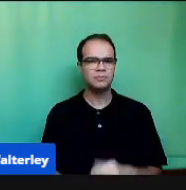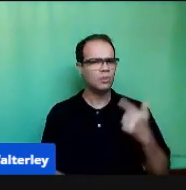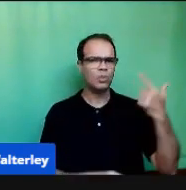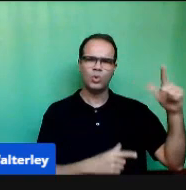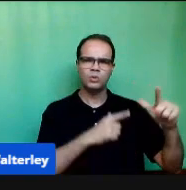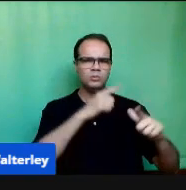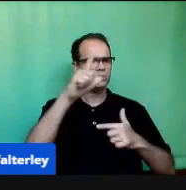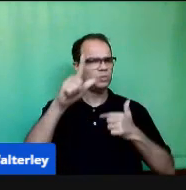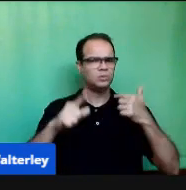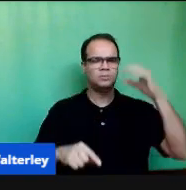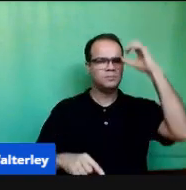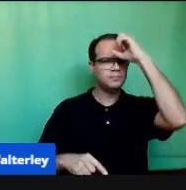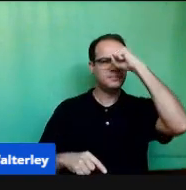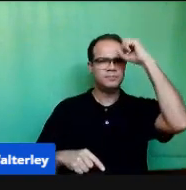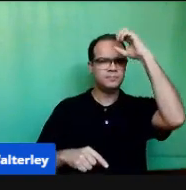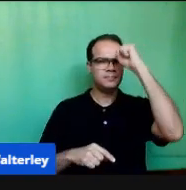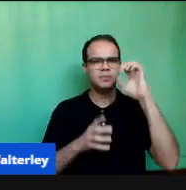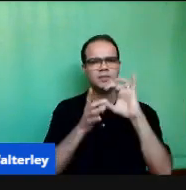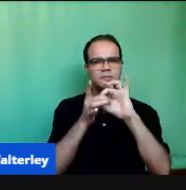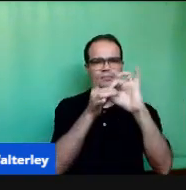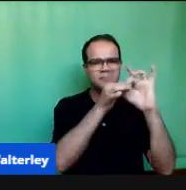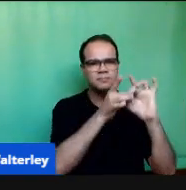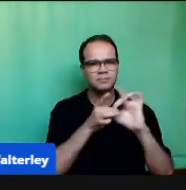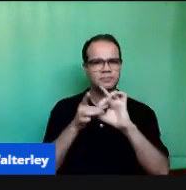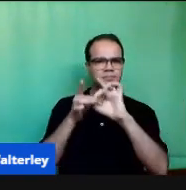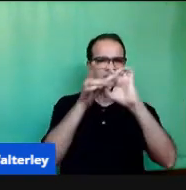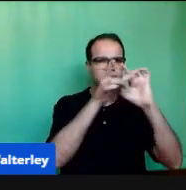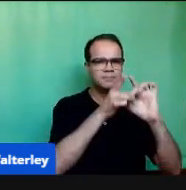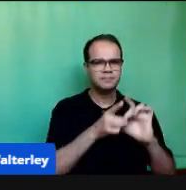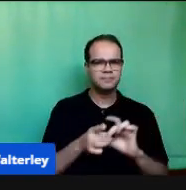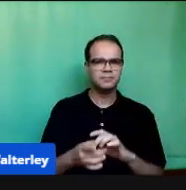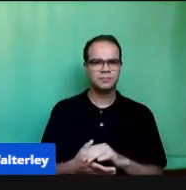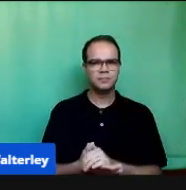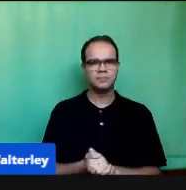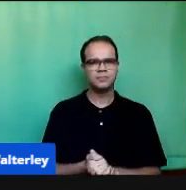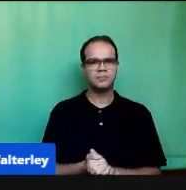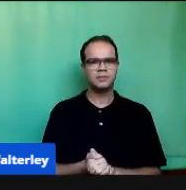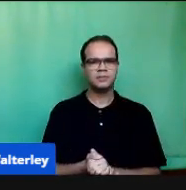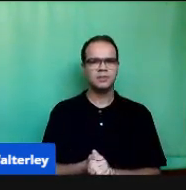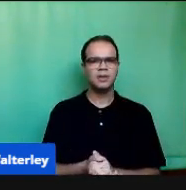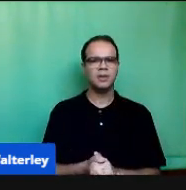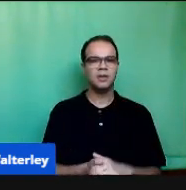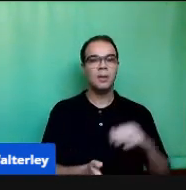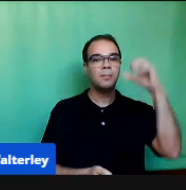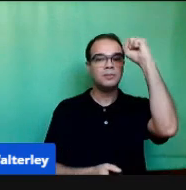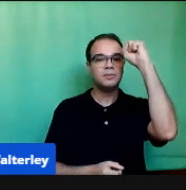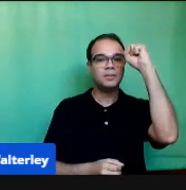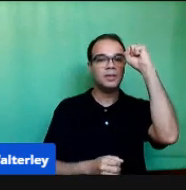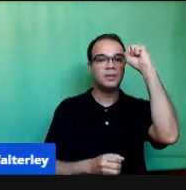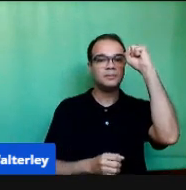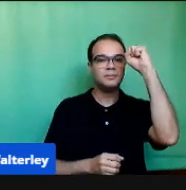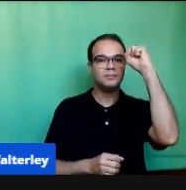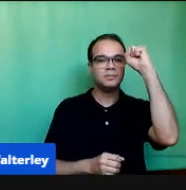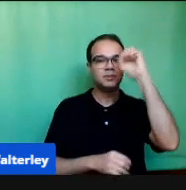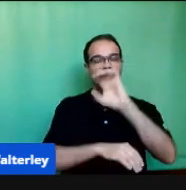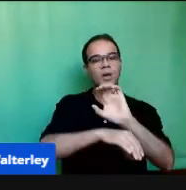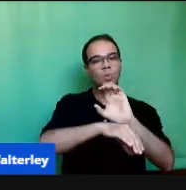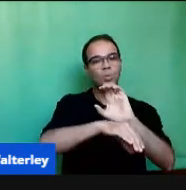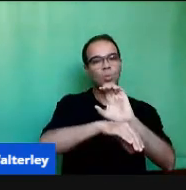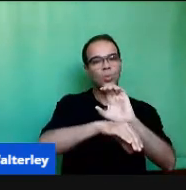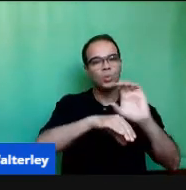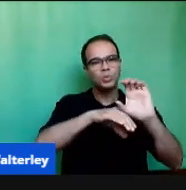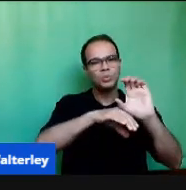profissionais. Isso vai criando uma cidade, uma cultura, uma sociedade de maior